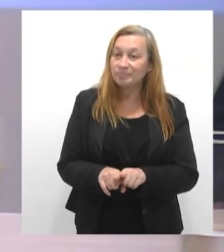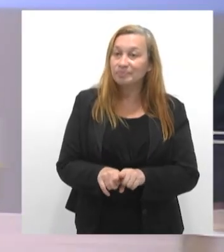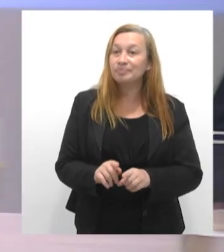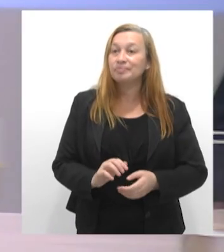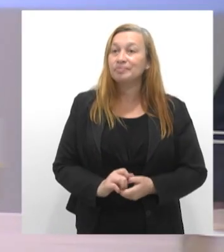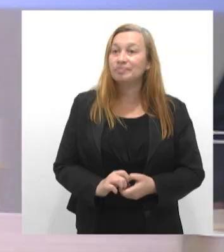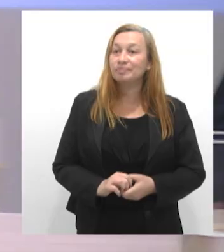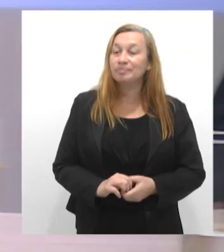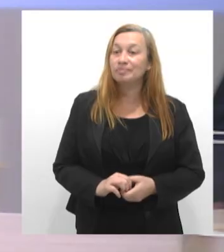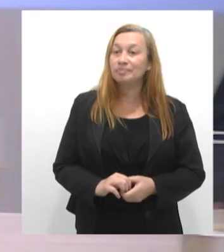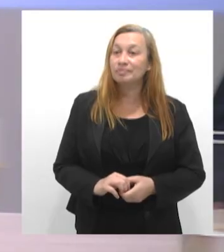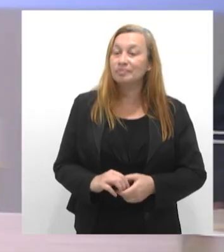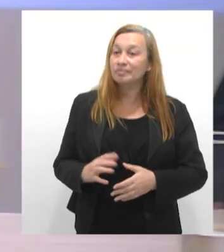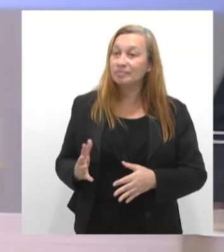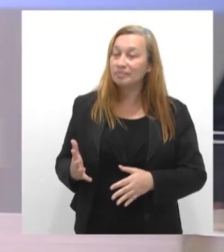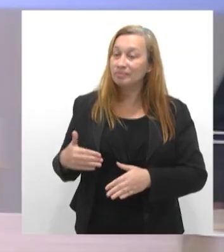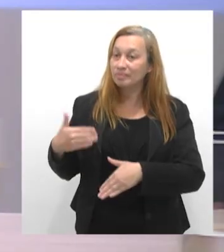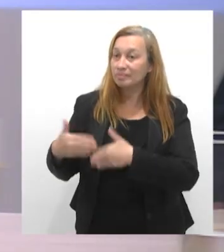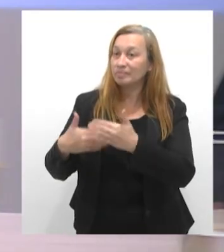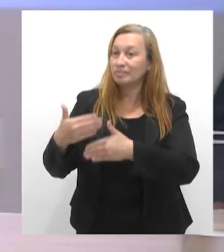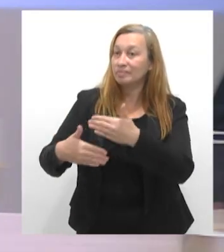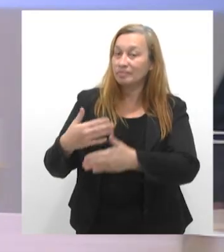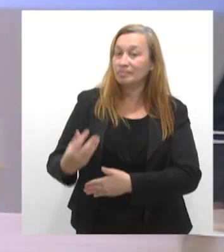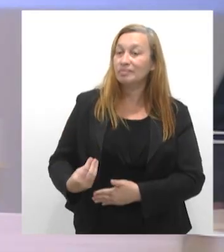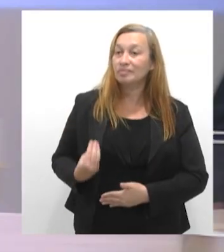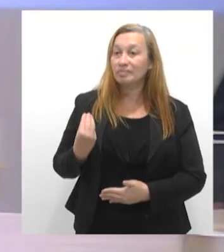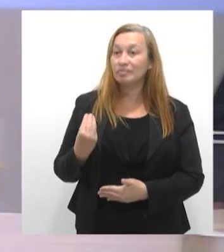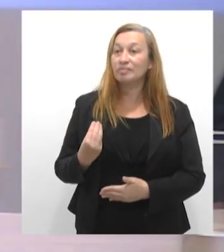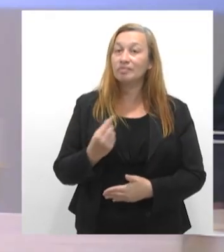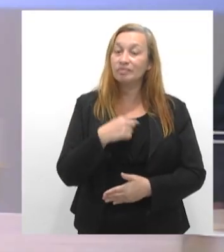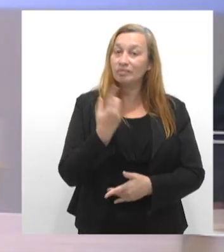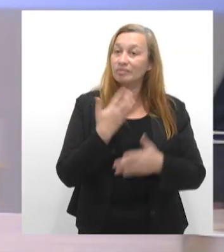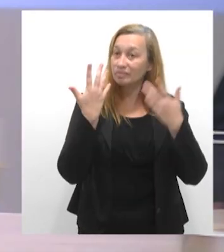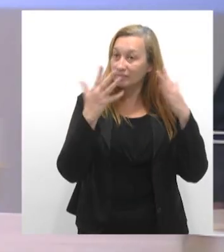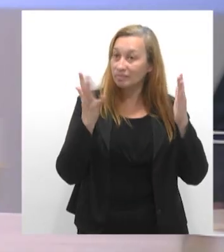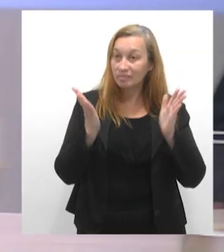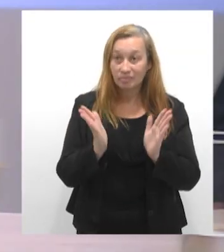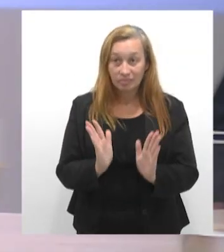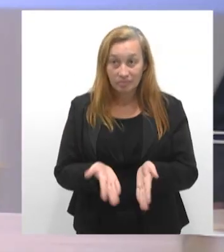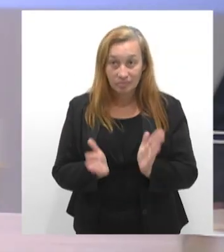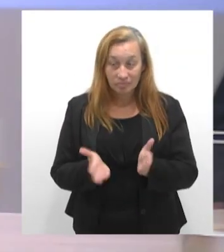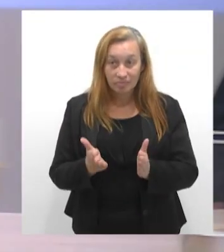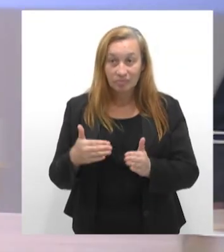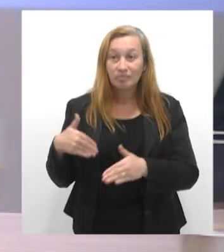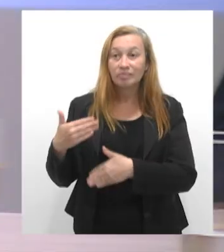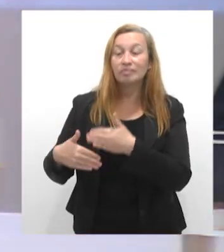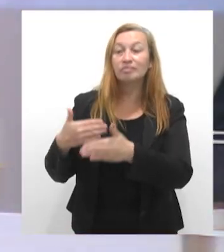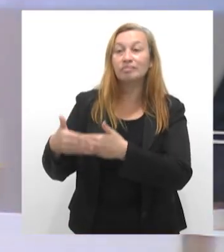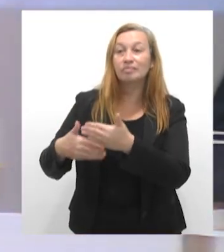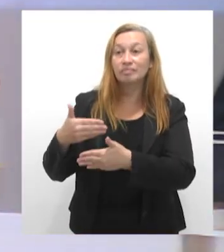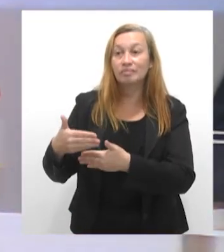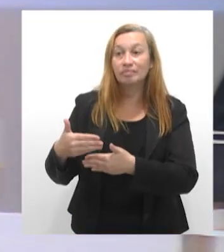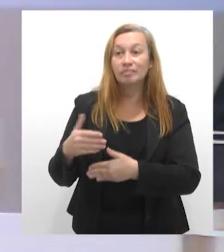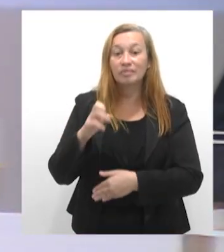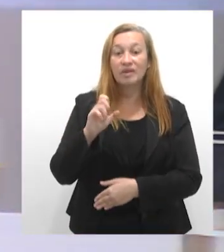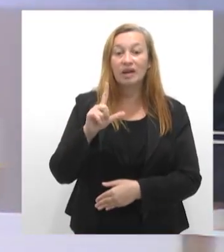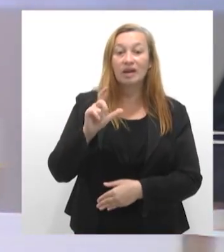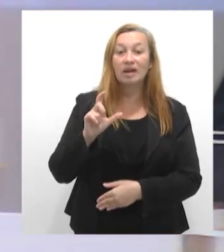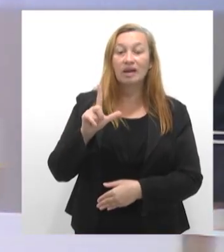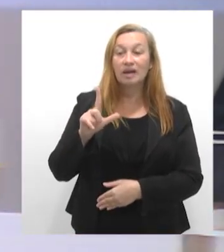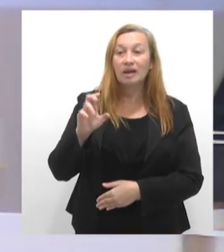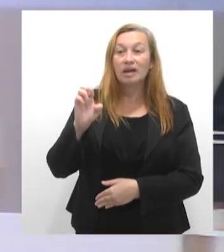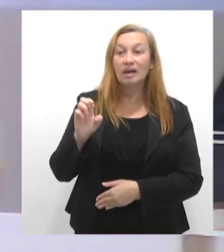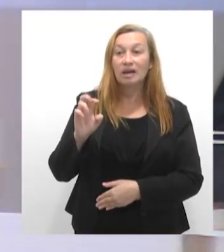deixe um legado. Porque o que a gente está comemorando hoje é o legado que a ELERJ